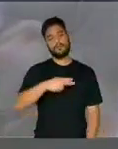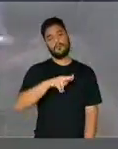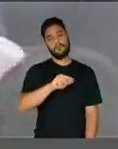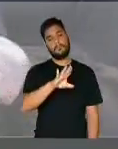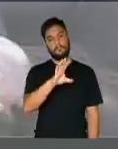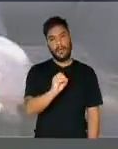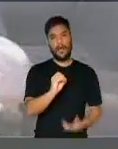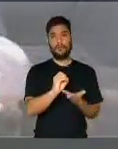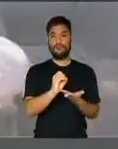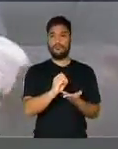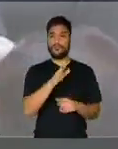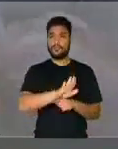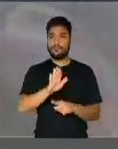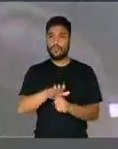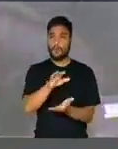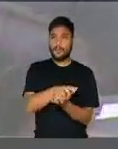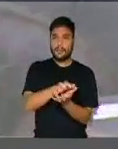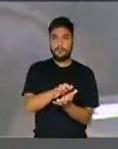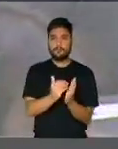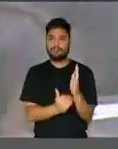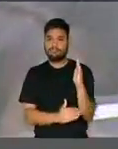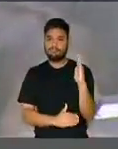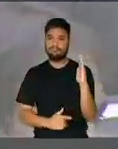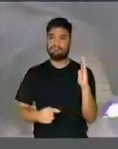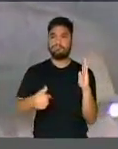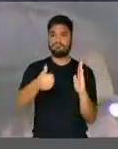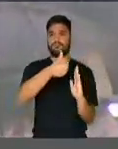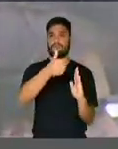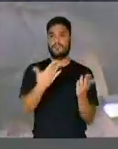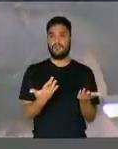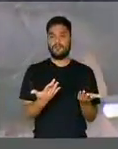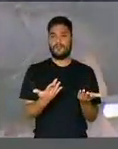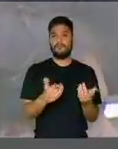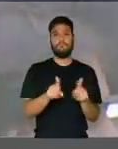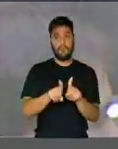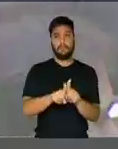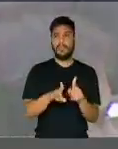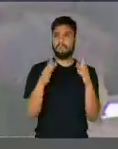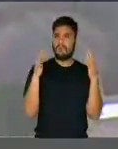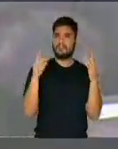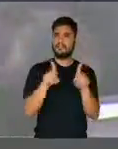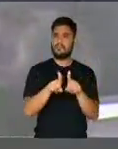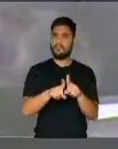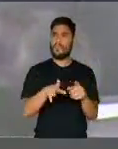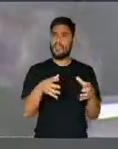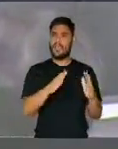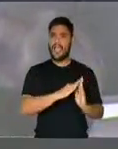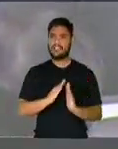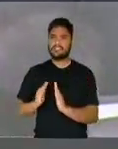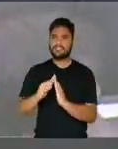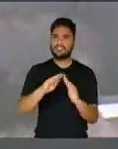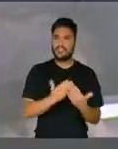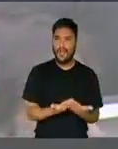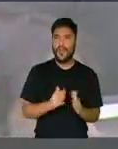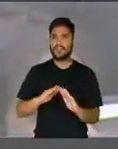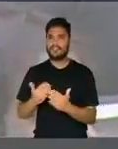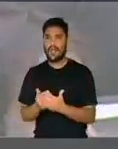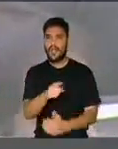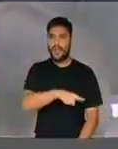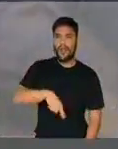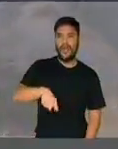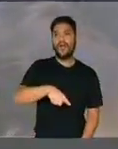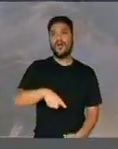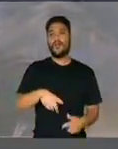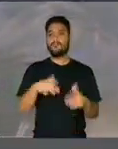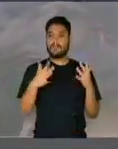ele que fez pernambuco chegar ao primeiro lugar mas também parabenizar sobretudo a comunidade escolar parabenizando os gestores dos